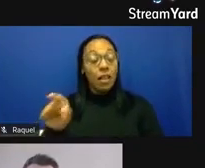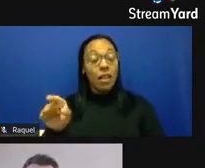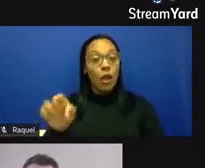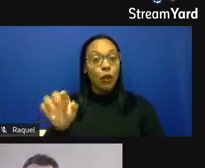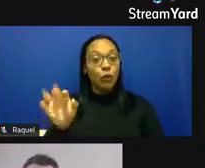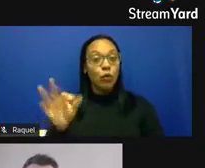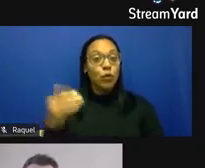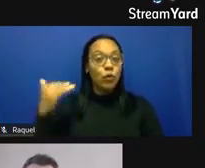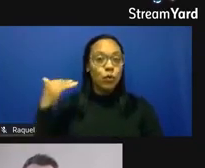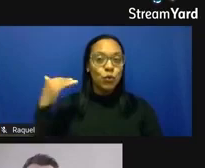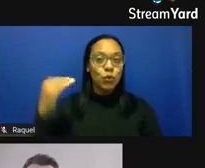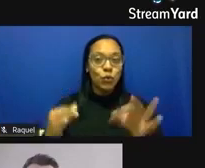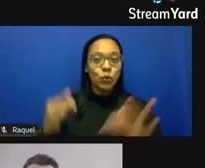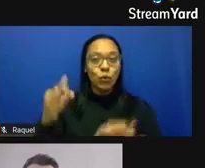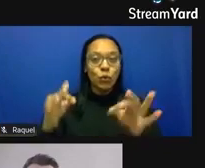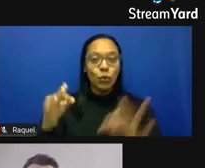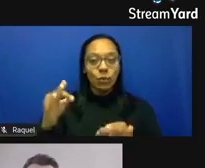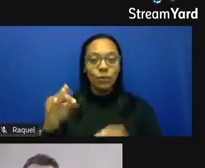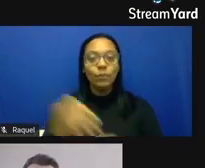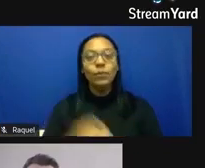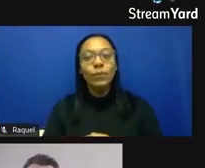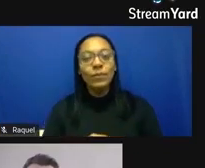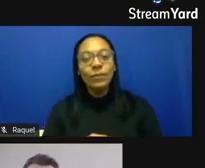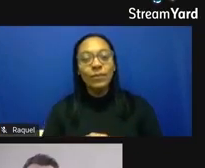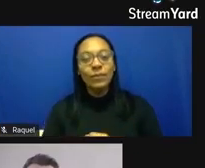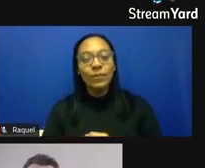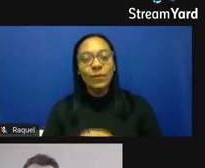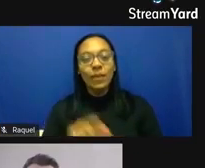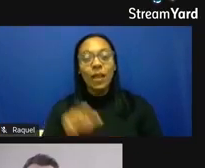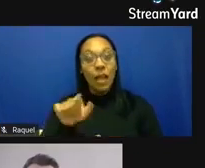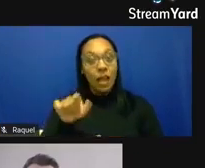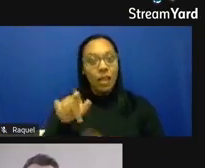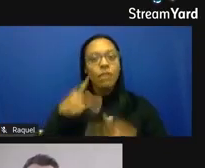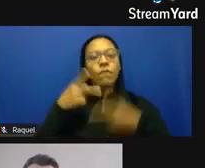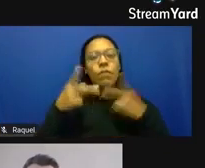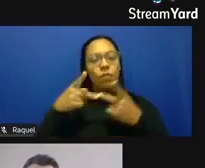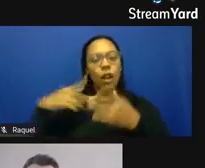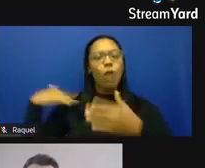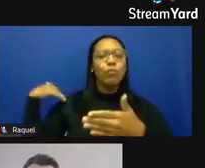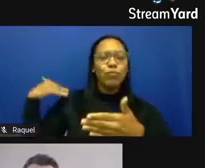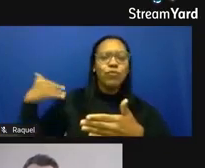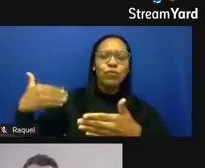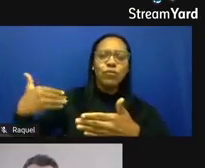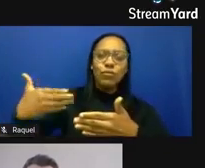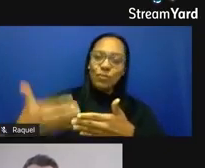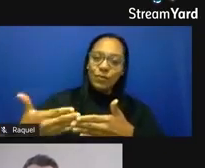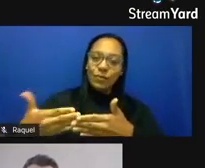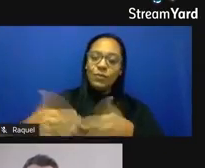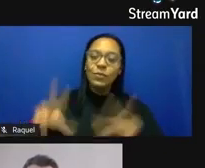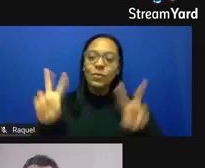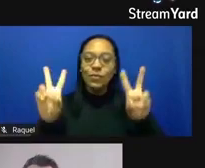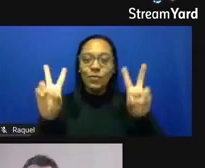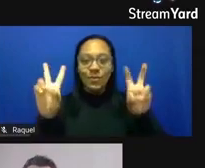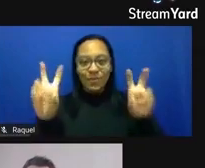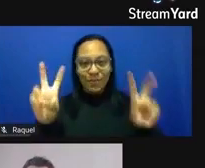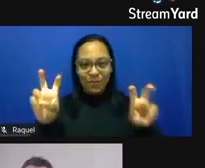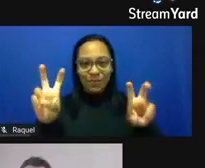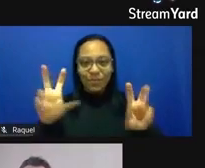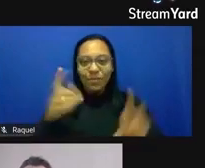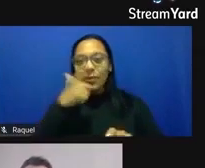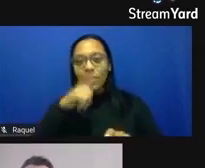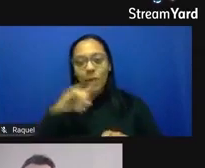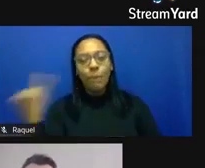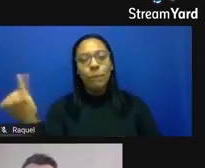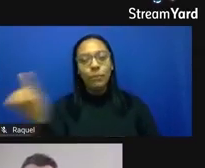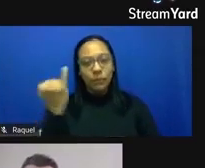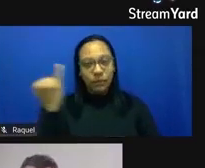a trajetória dele com essa causa, com essa luta, mas nós achamos importante, para